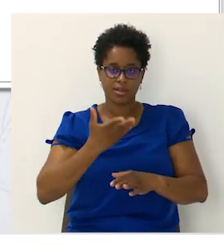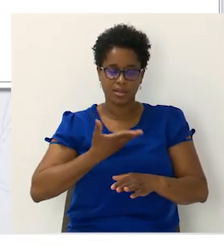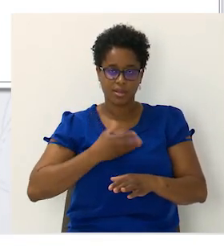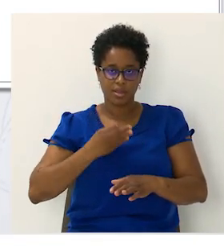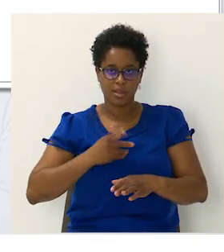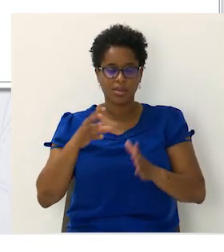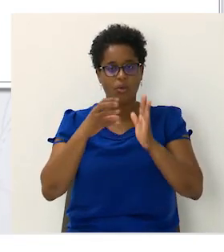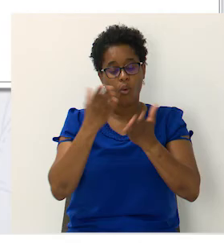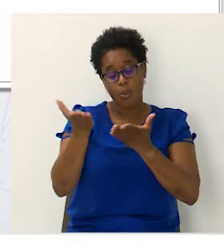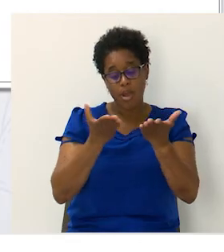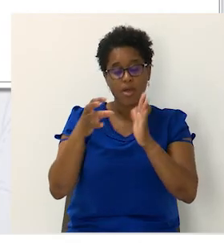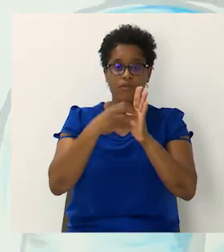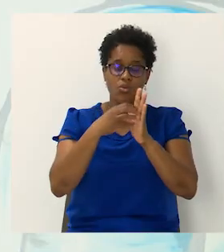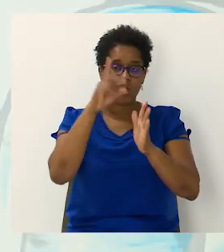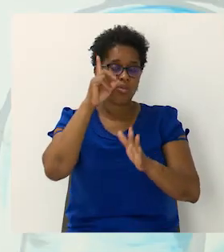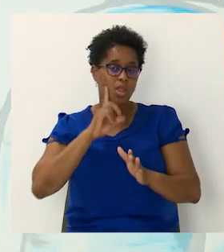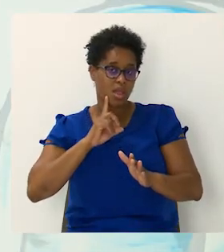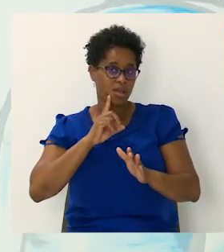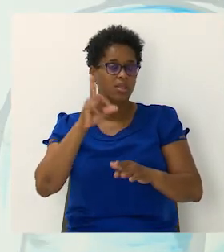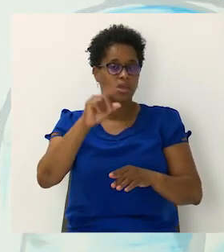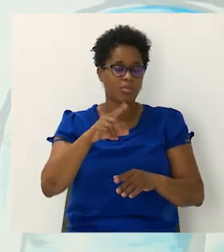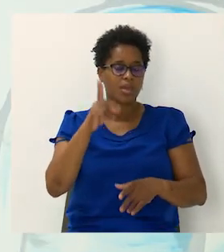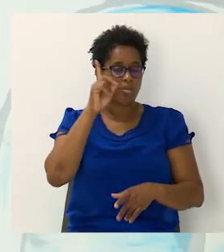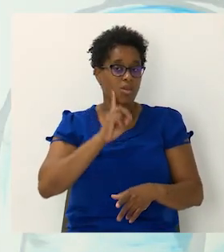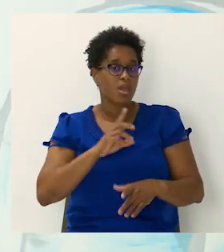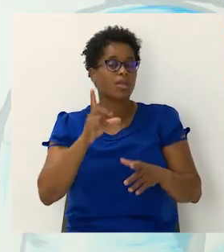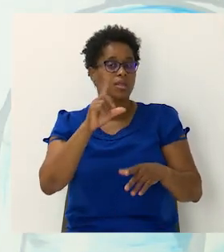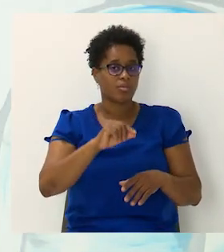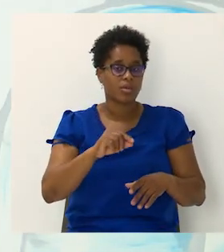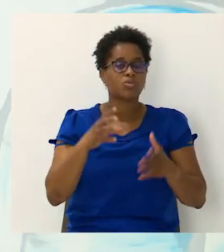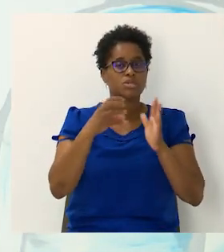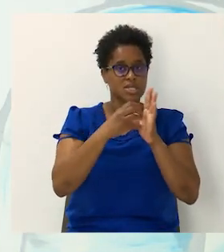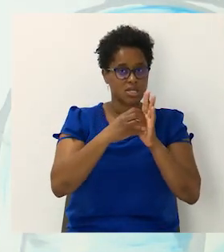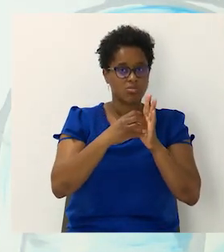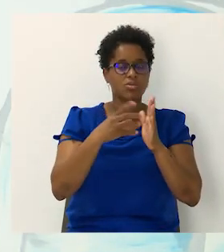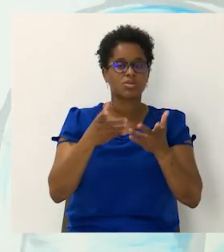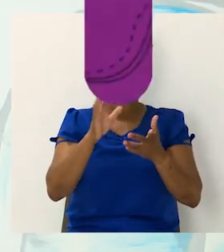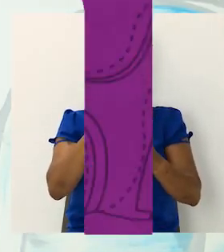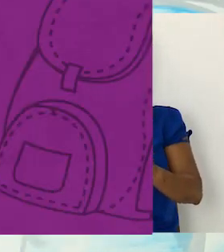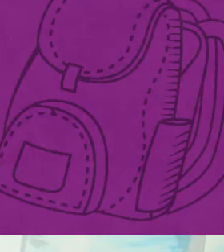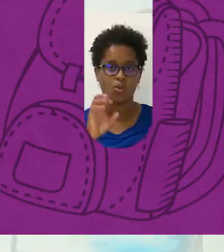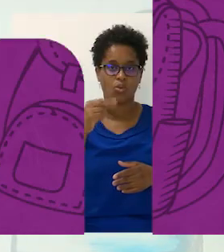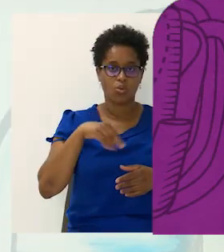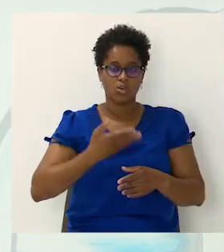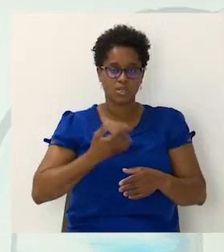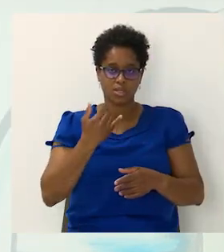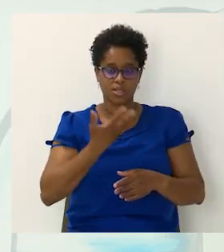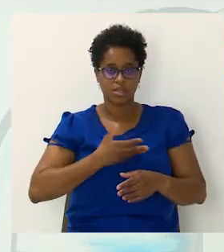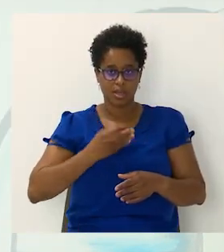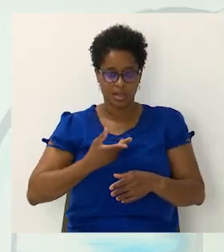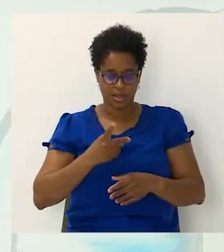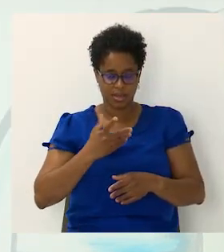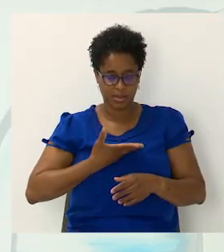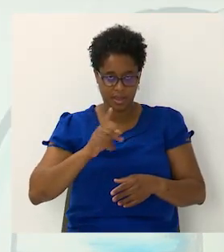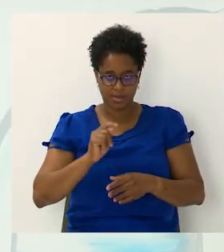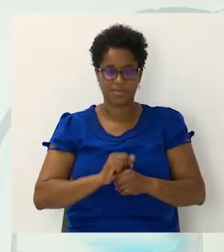à figura da mulher, e a mulher, por sua vez, símbolo de fecundidade. Caros